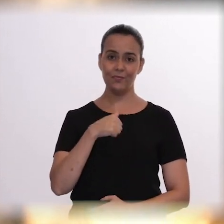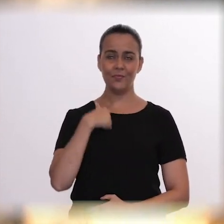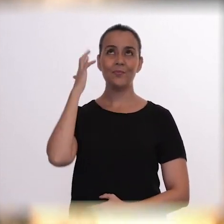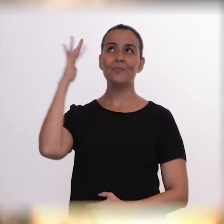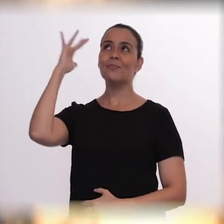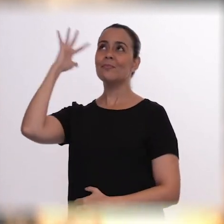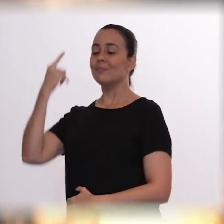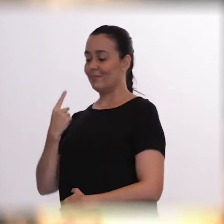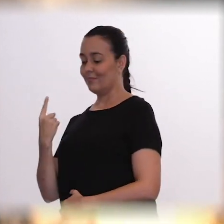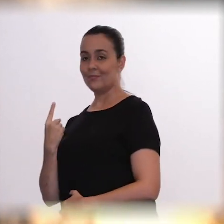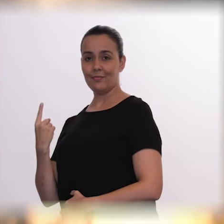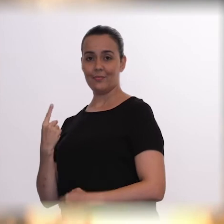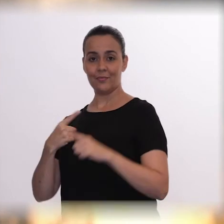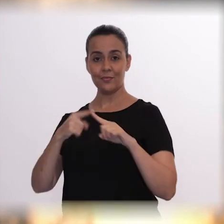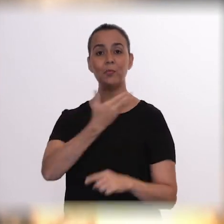E